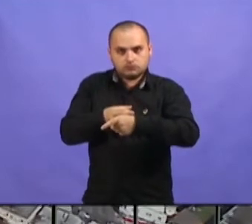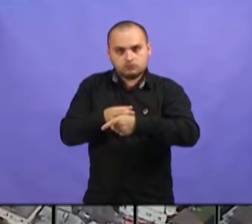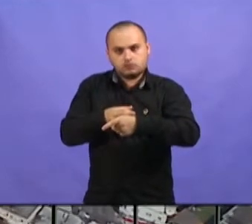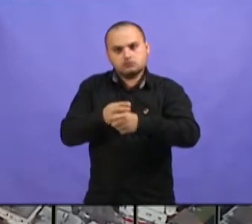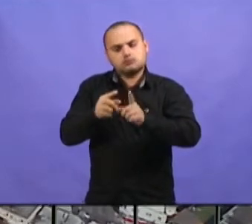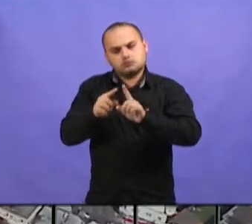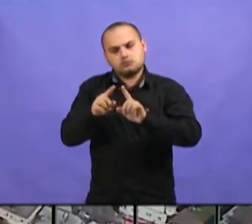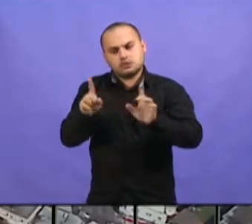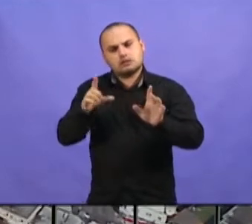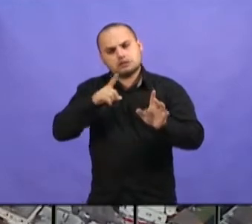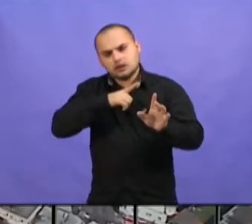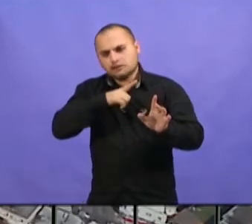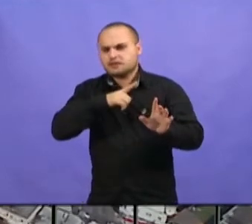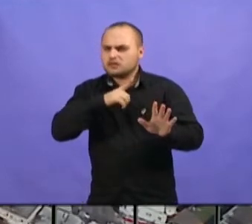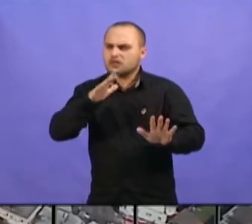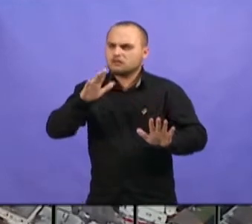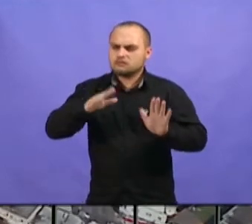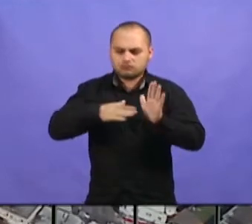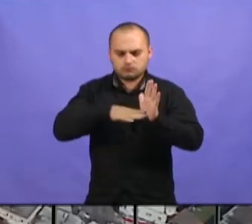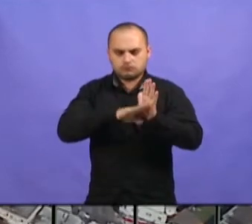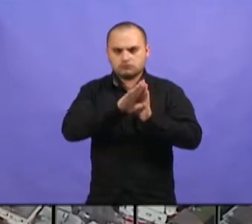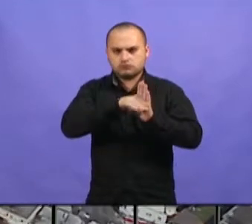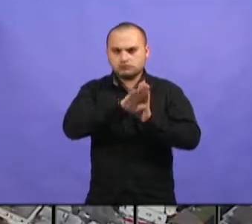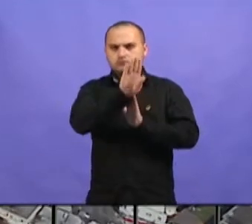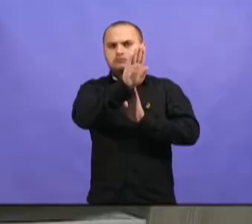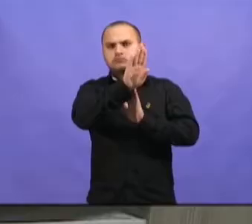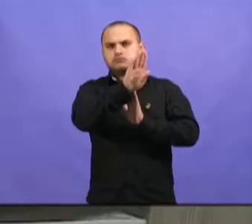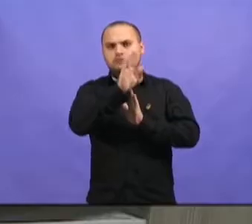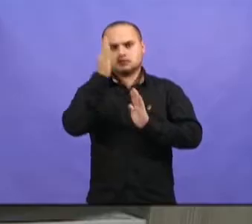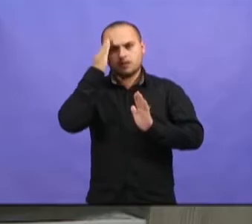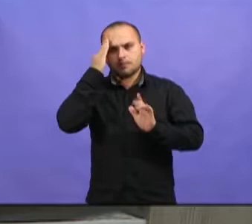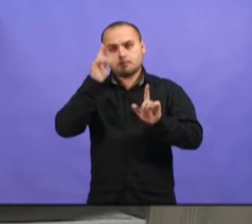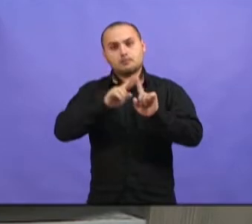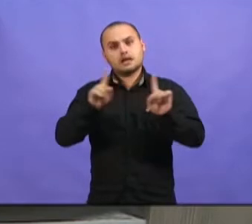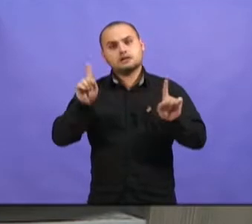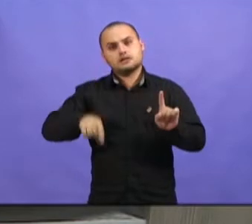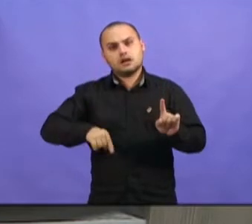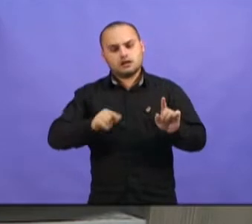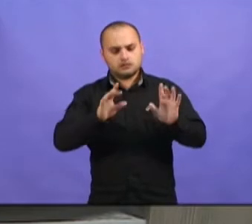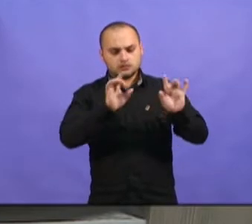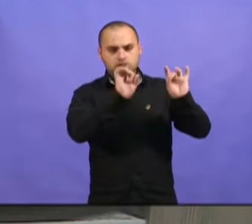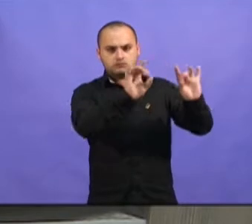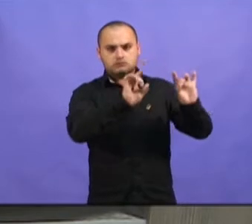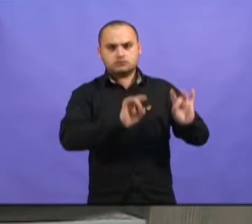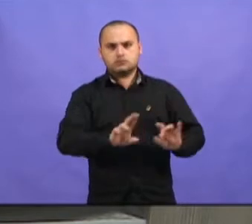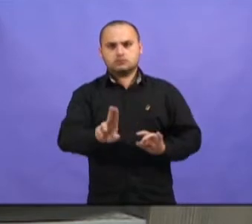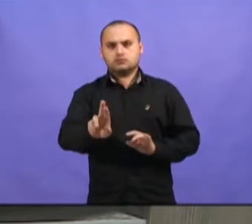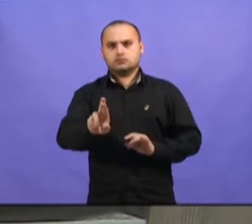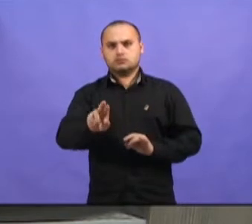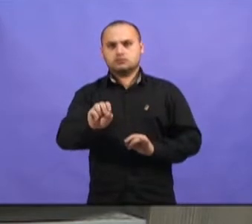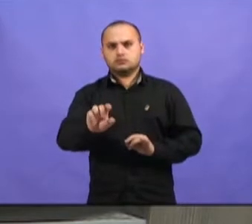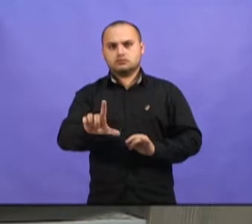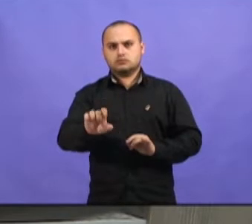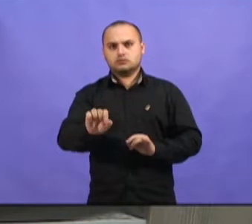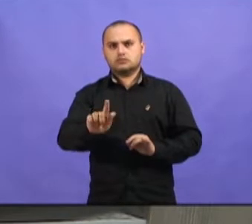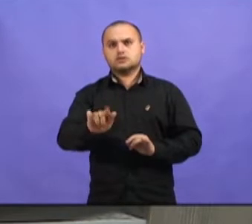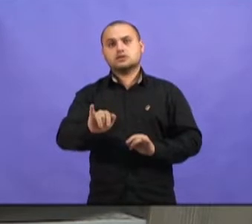valor estimado, né? Mas aí ficaria para cargo do urologista mesmo, para nos dar esse valor aí. Tem.